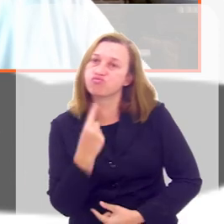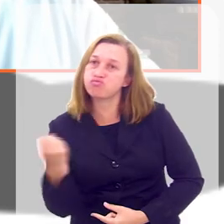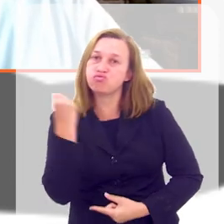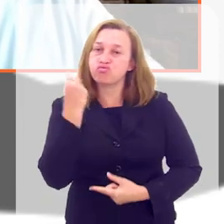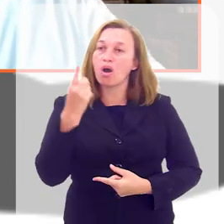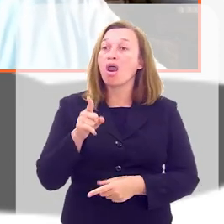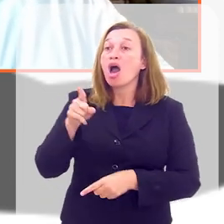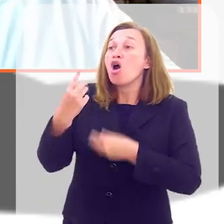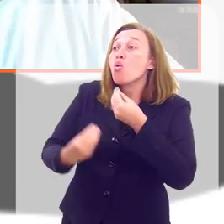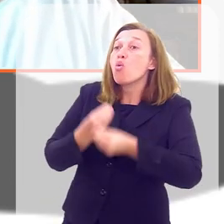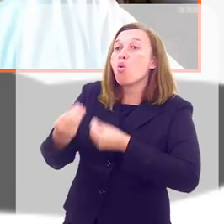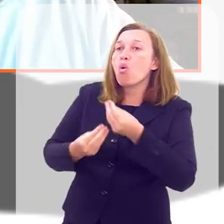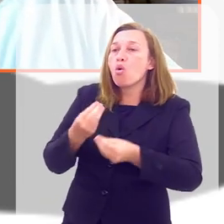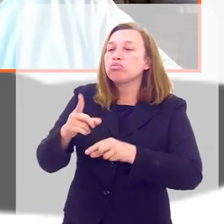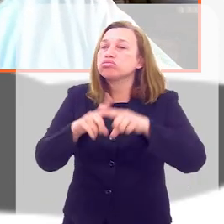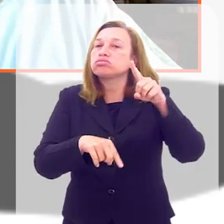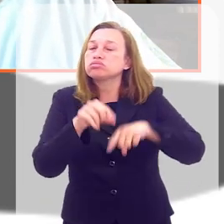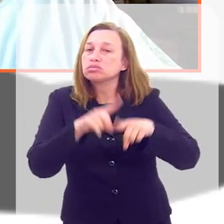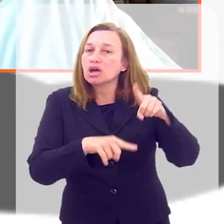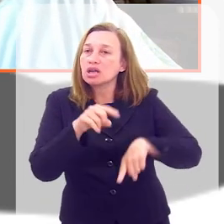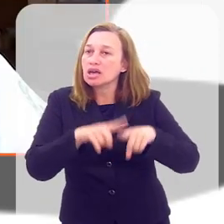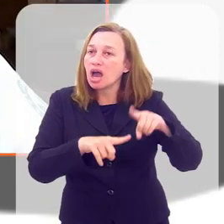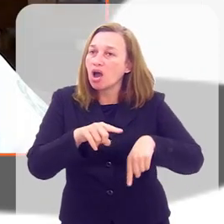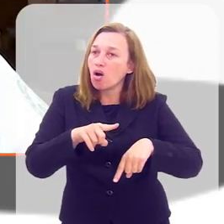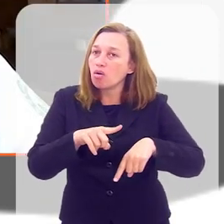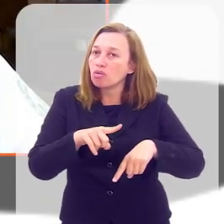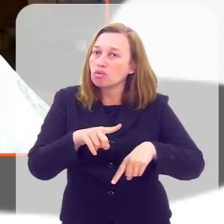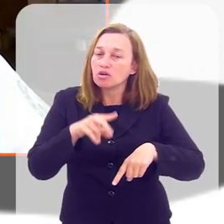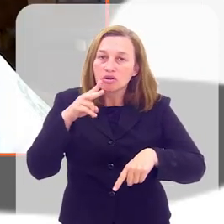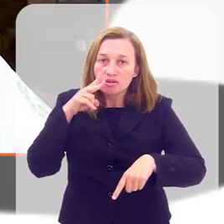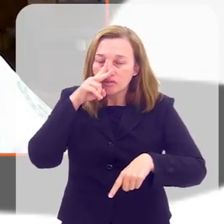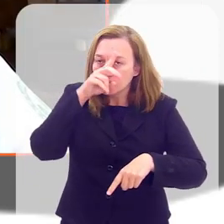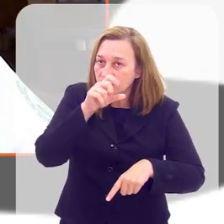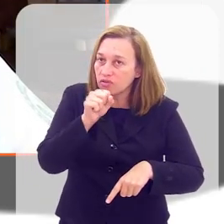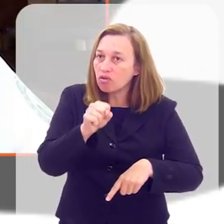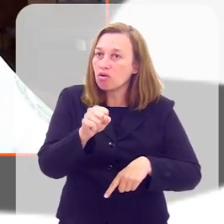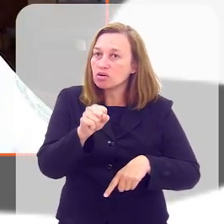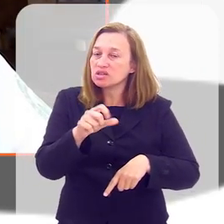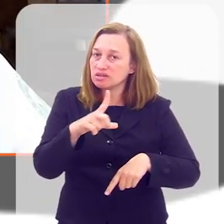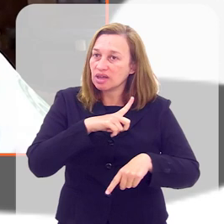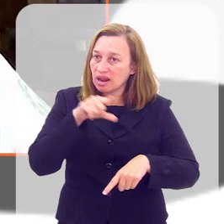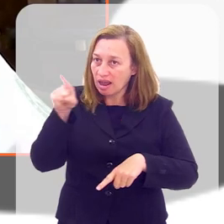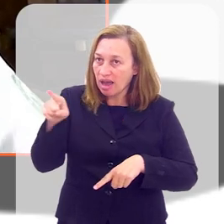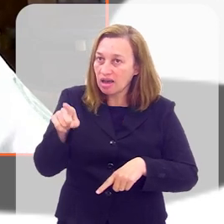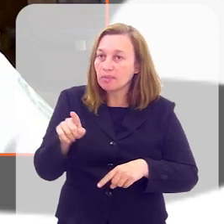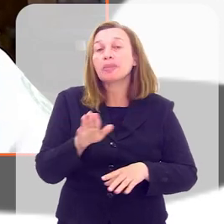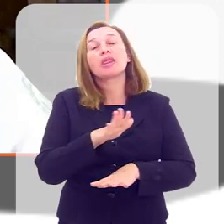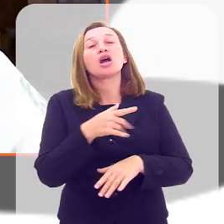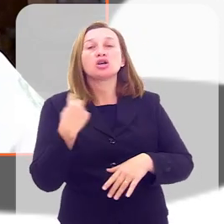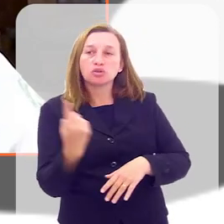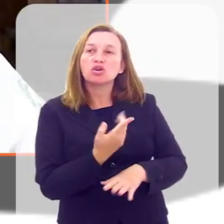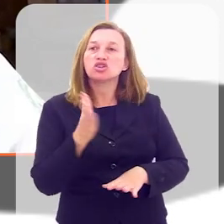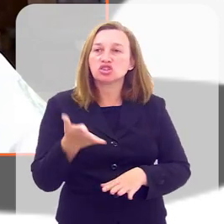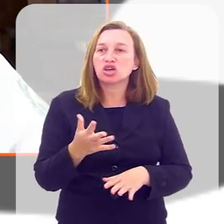disso e assim nós estamos com a indústria montada na em Orlando